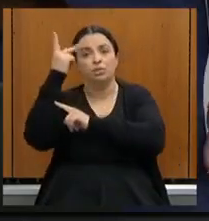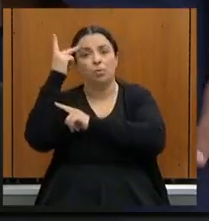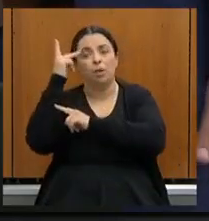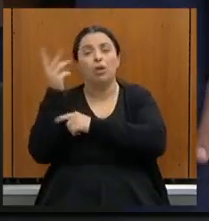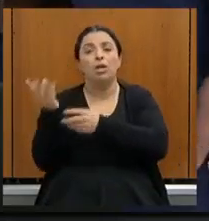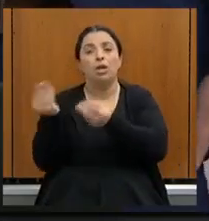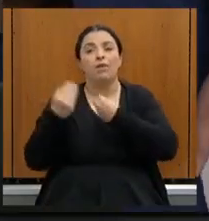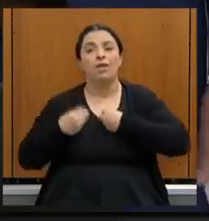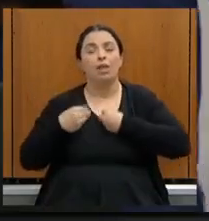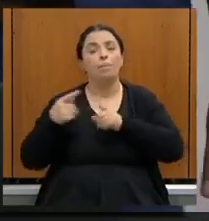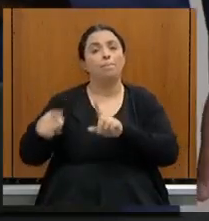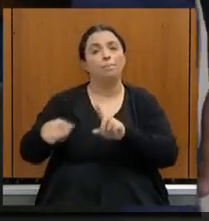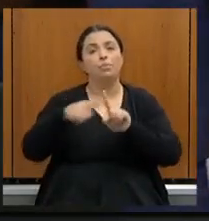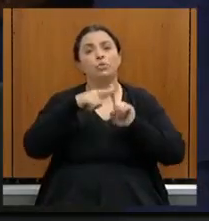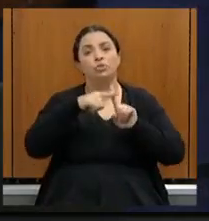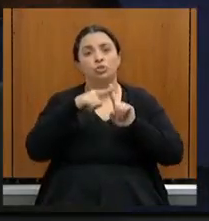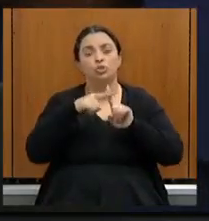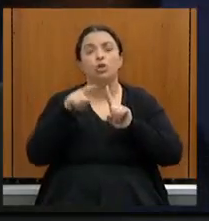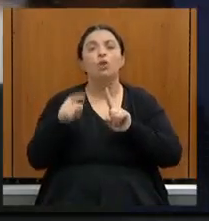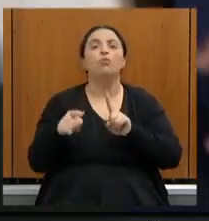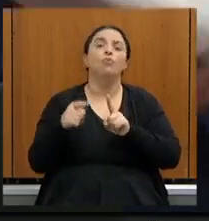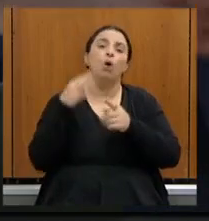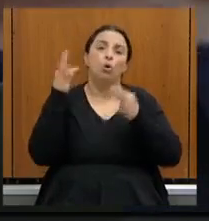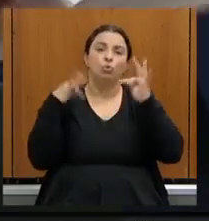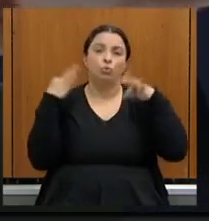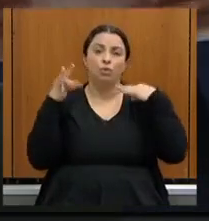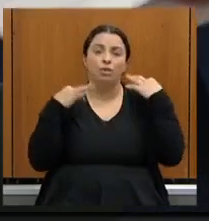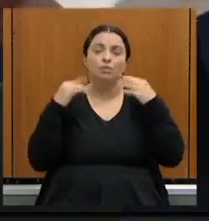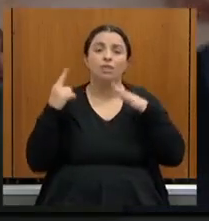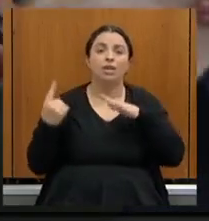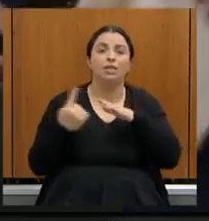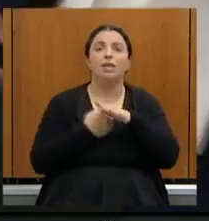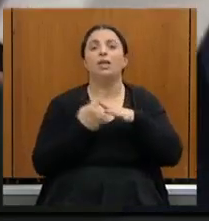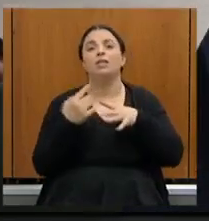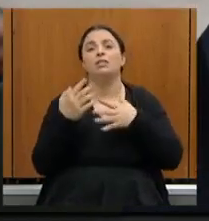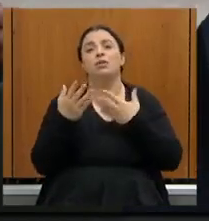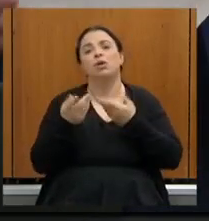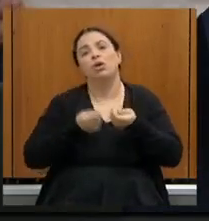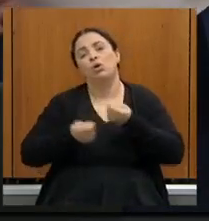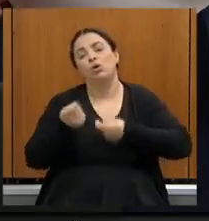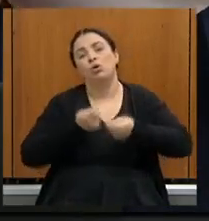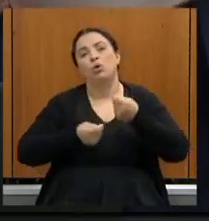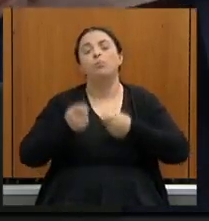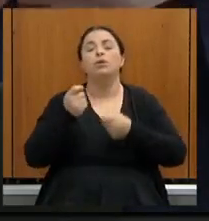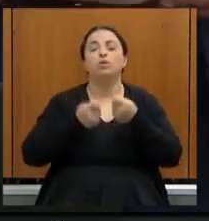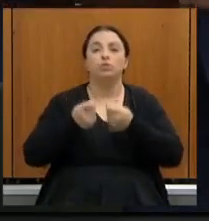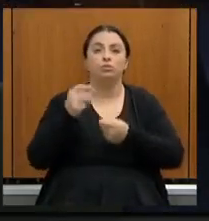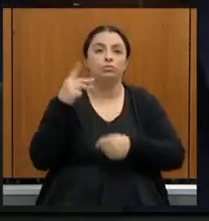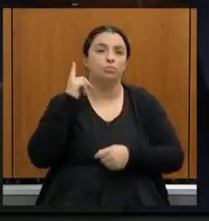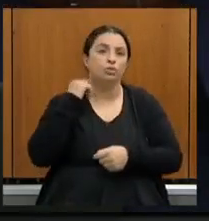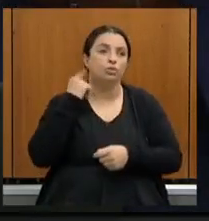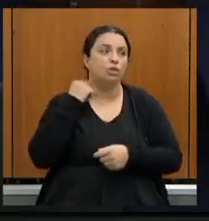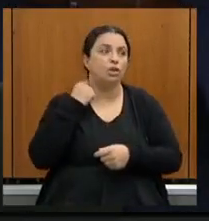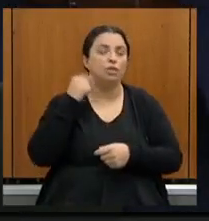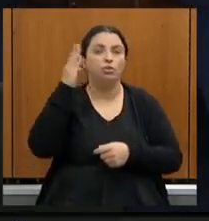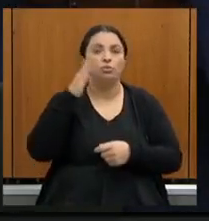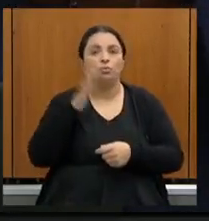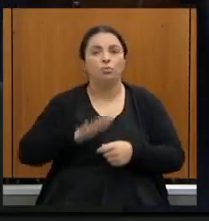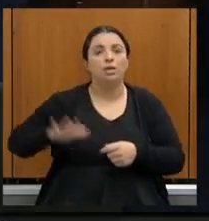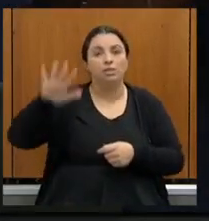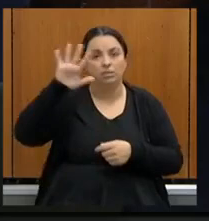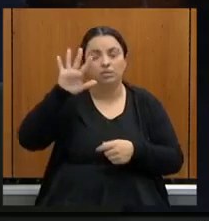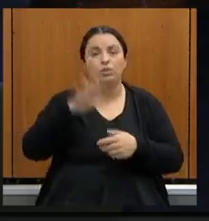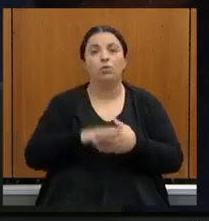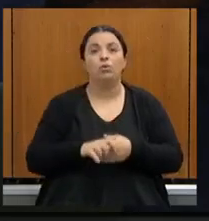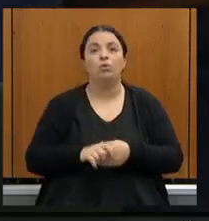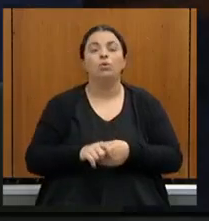positivos para o turismo e para a integração econômica de Minas Gerais e do Brasil é que ainda que seja dada a ciência